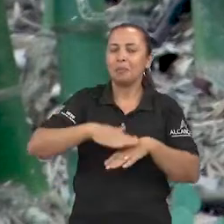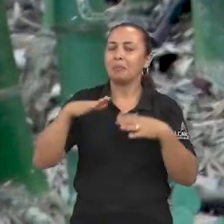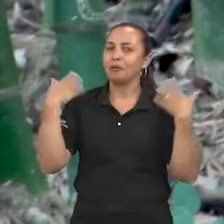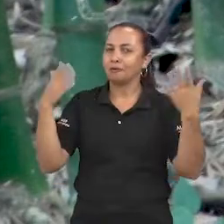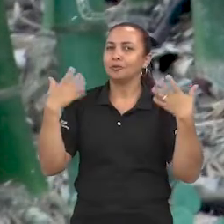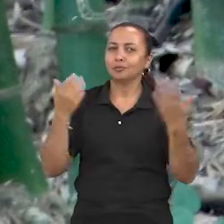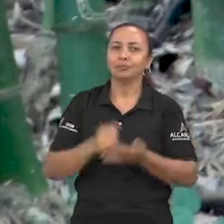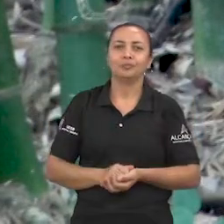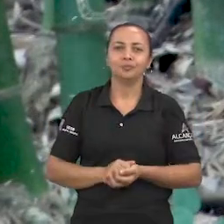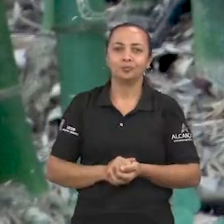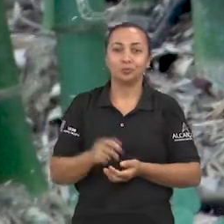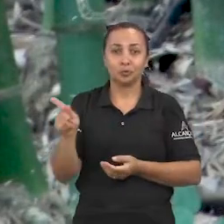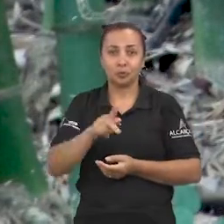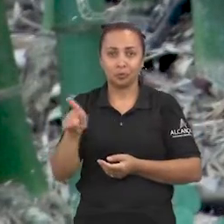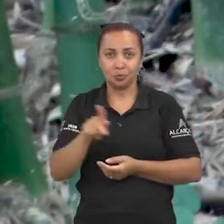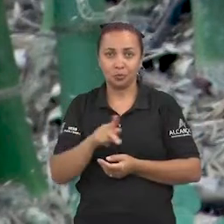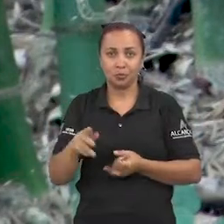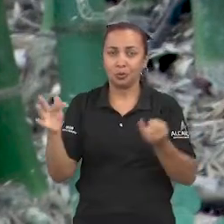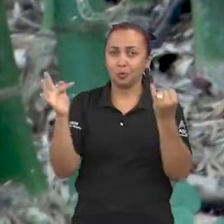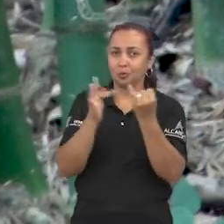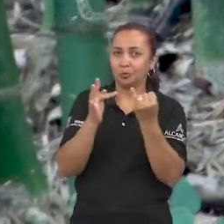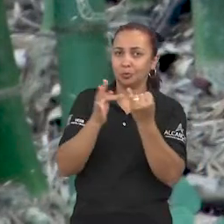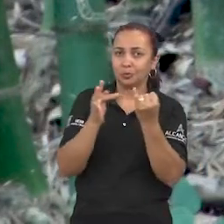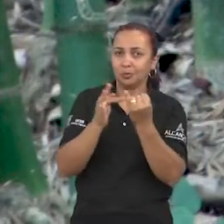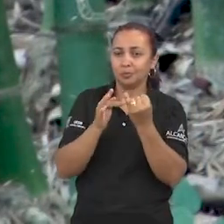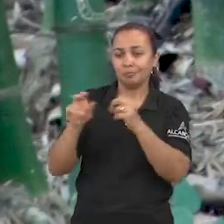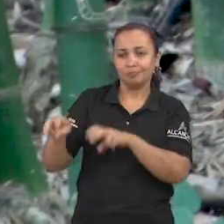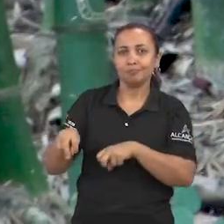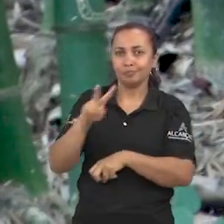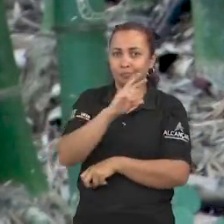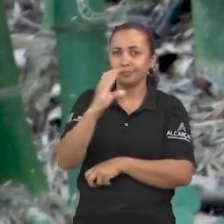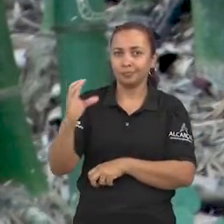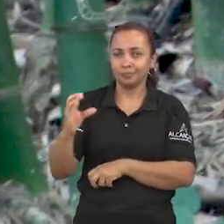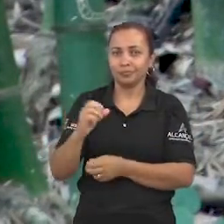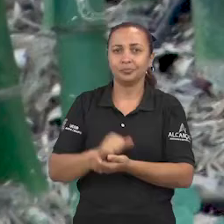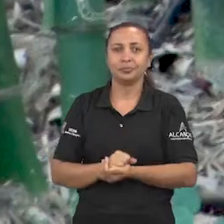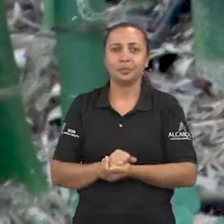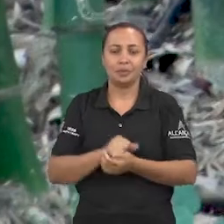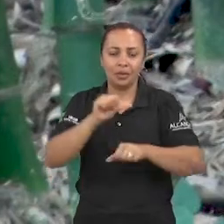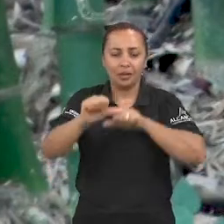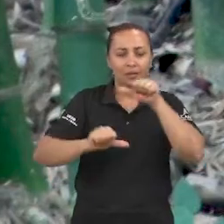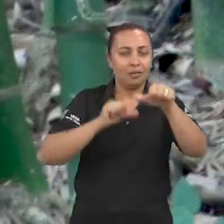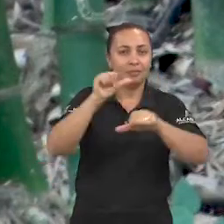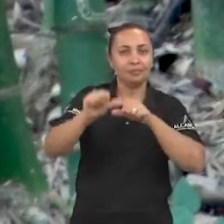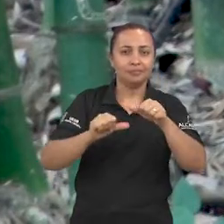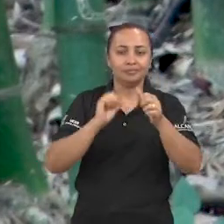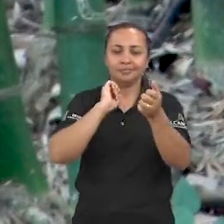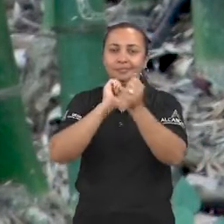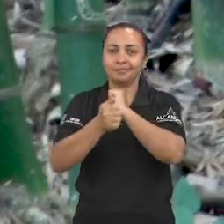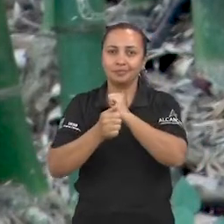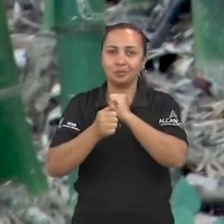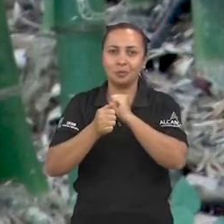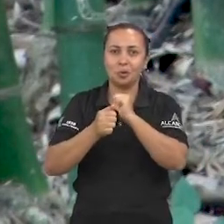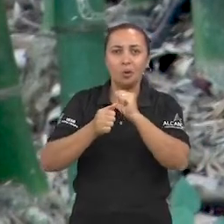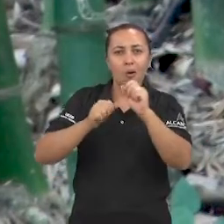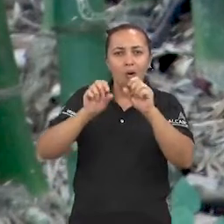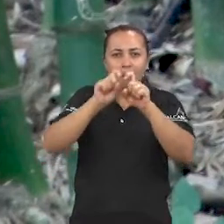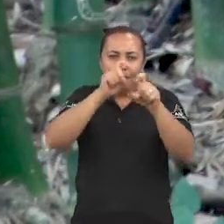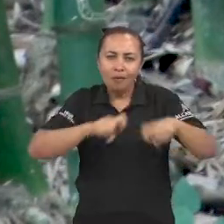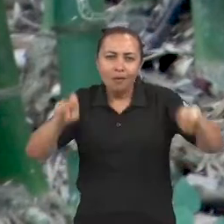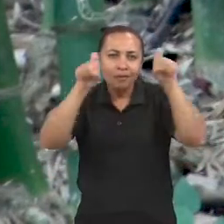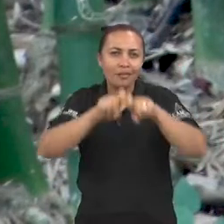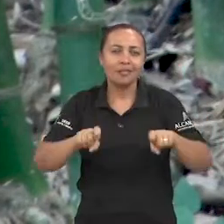divertida? Professores do Instituto Federal da Bahia, Campus de Vitória da Conquista, desenvolveram um jogo online que transformou